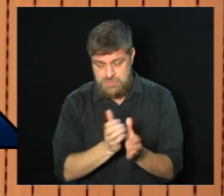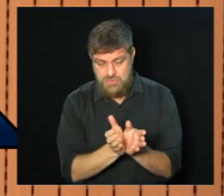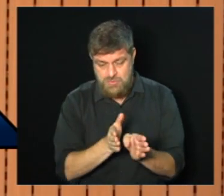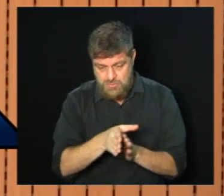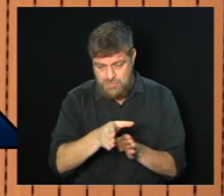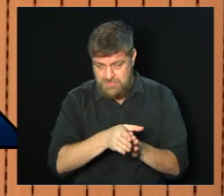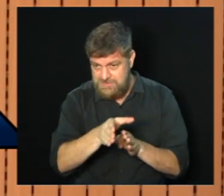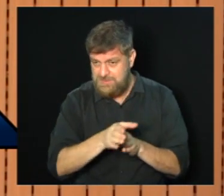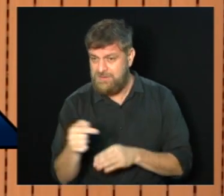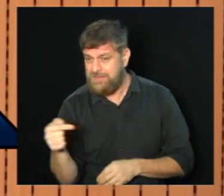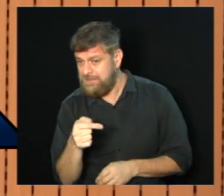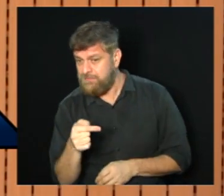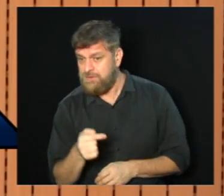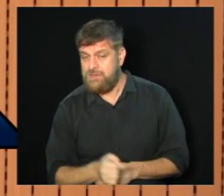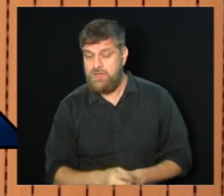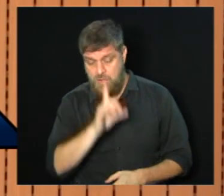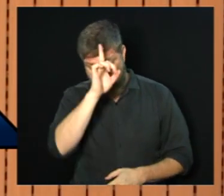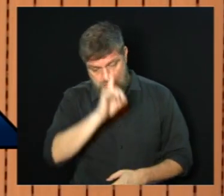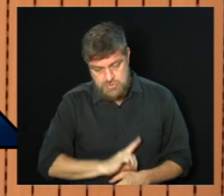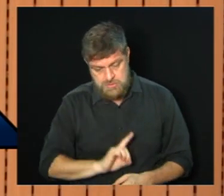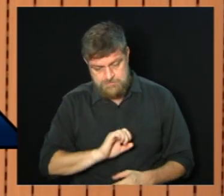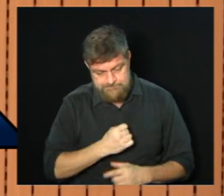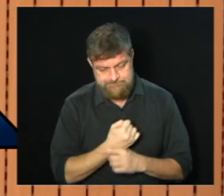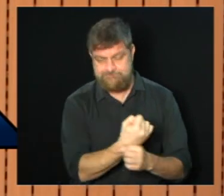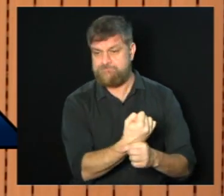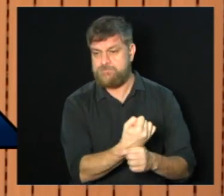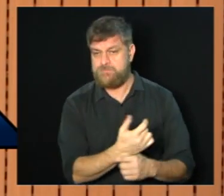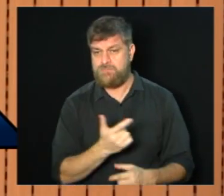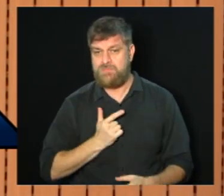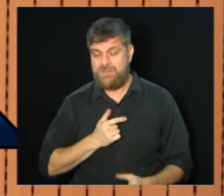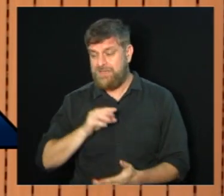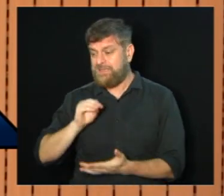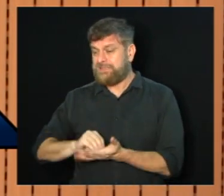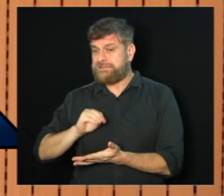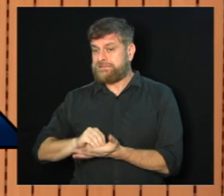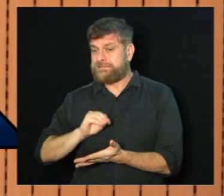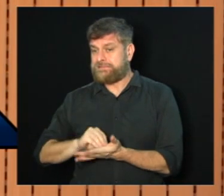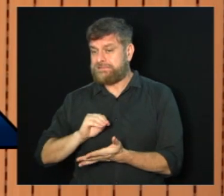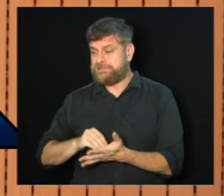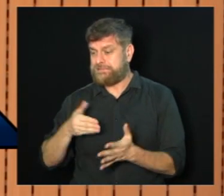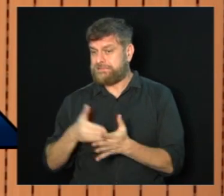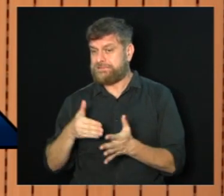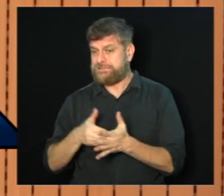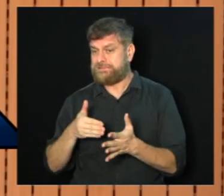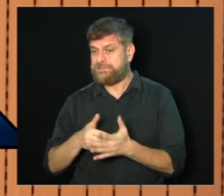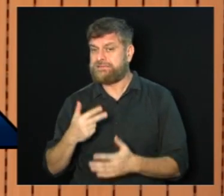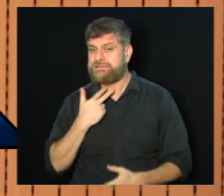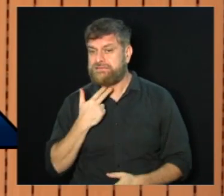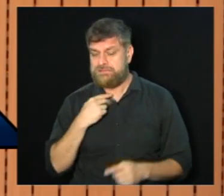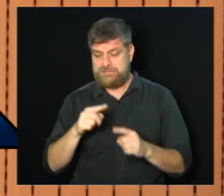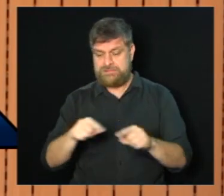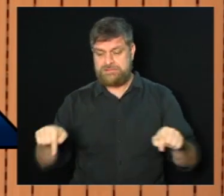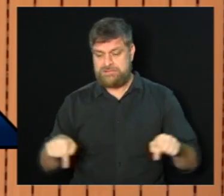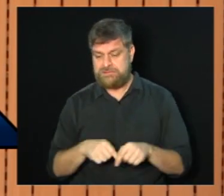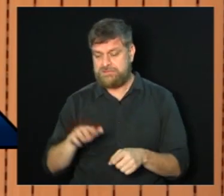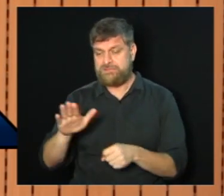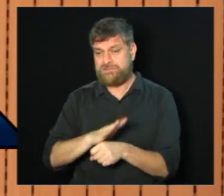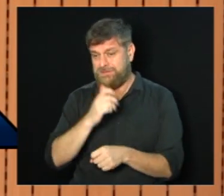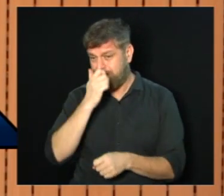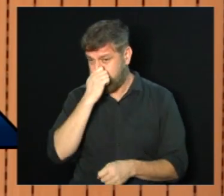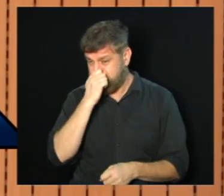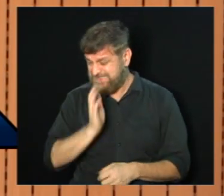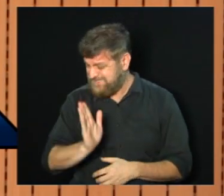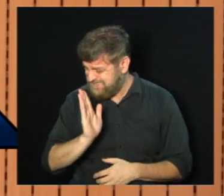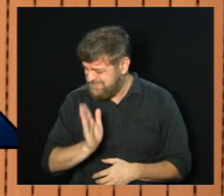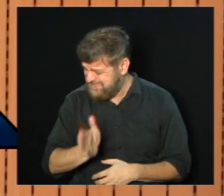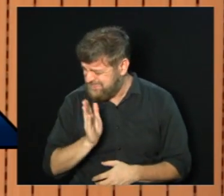família. Só que o déficit de vagas impede que coloque mais alunos dentro daquelas unidades que, às vezes, já